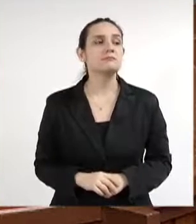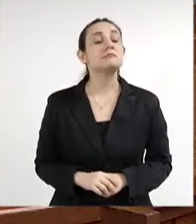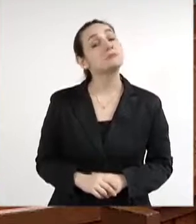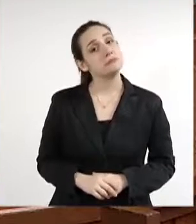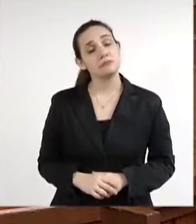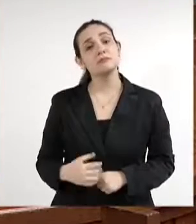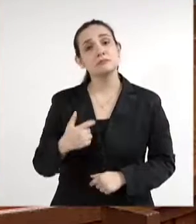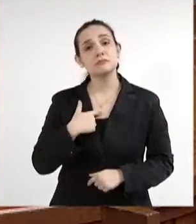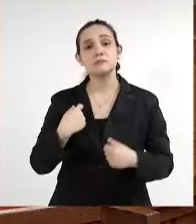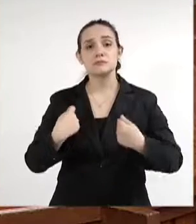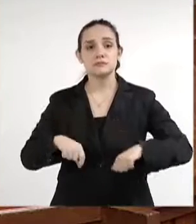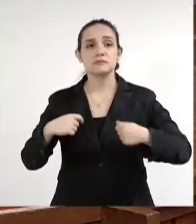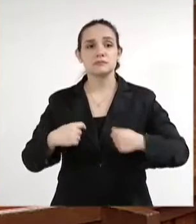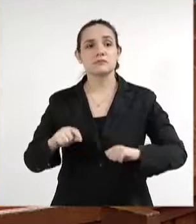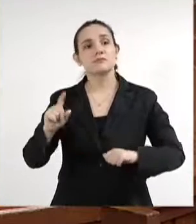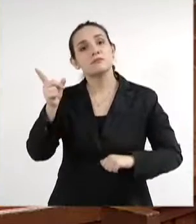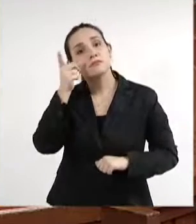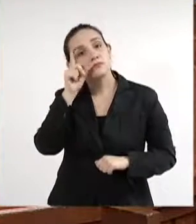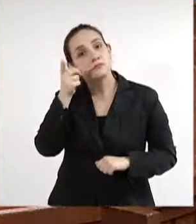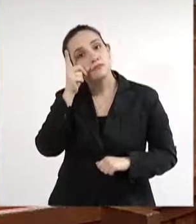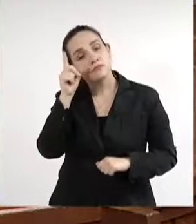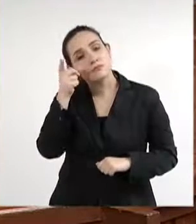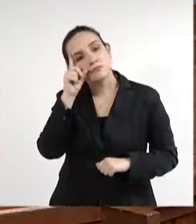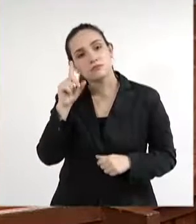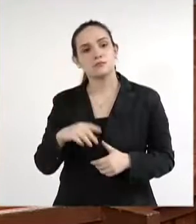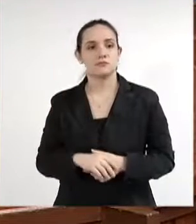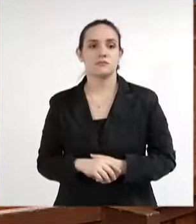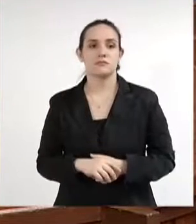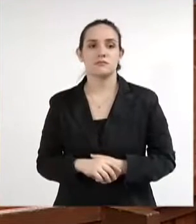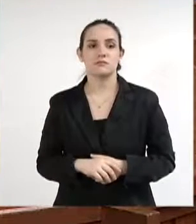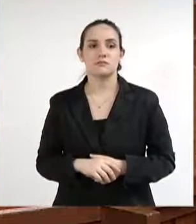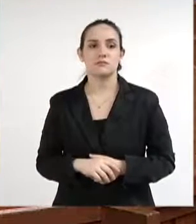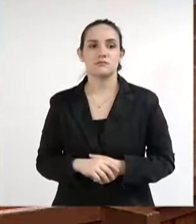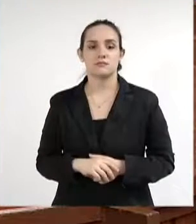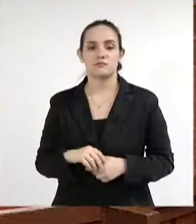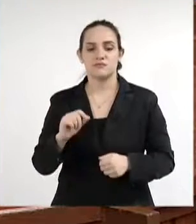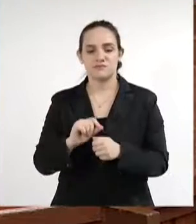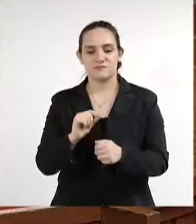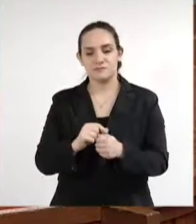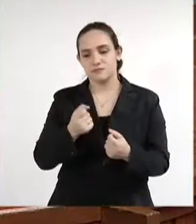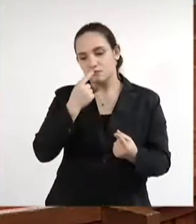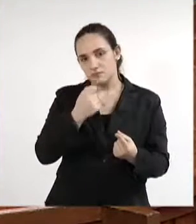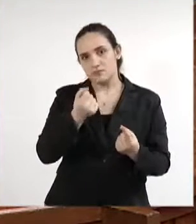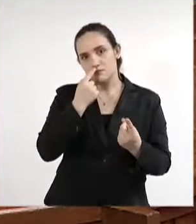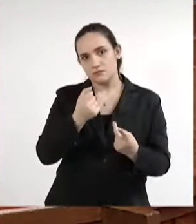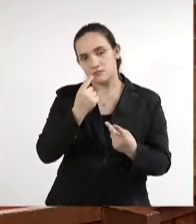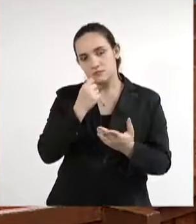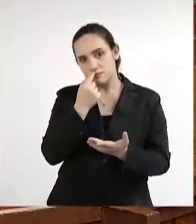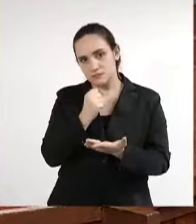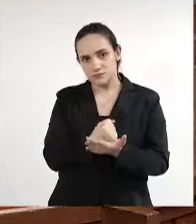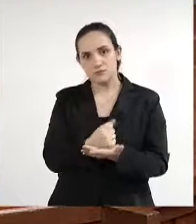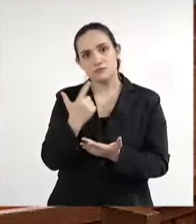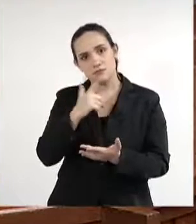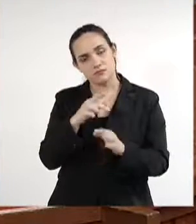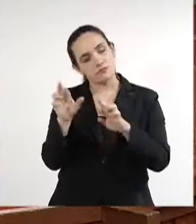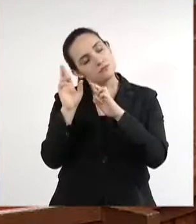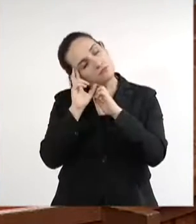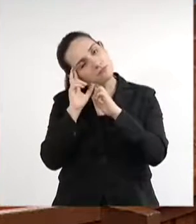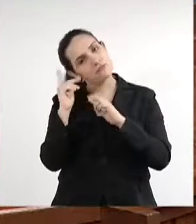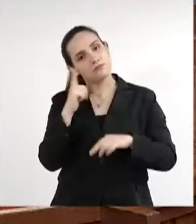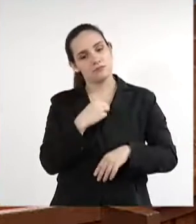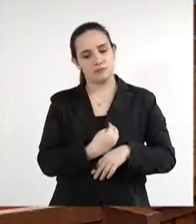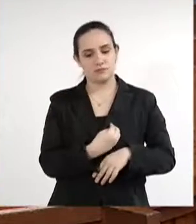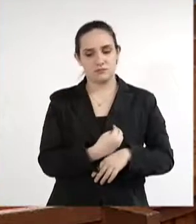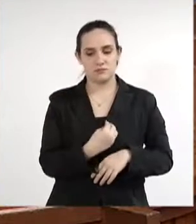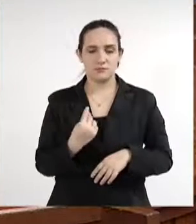tenho que, todos os dias, consumir uma série de medicamentos para poder dormir, para poder